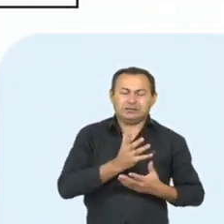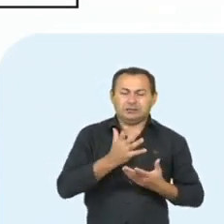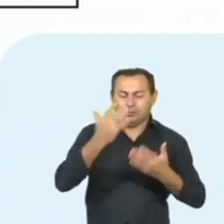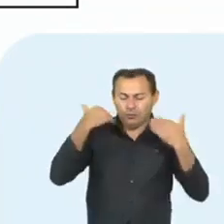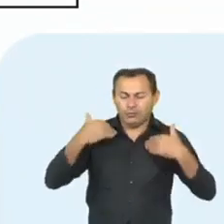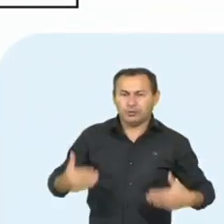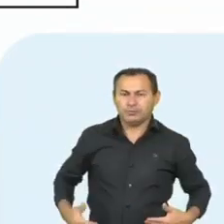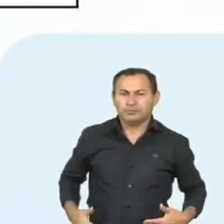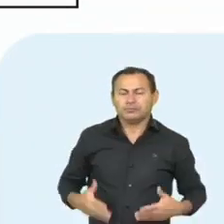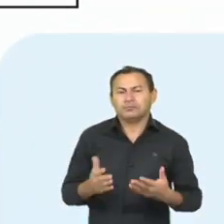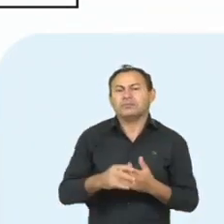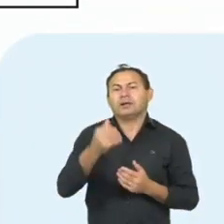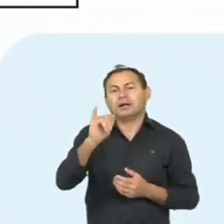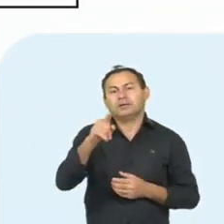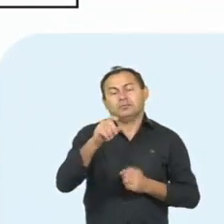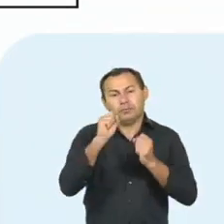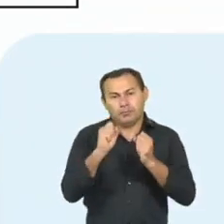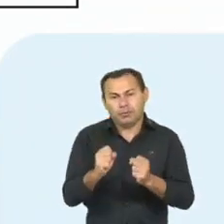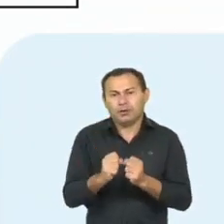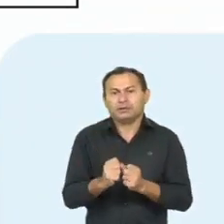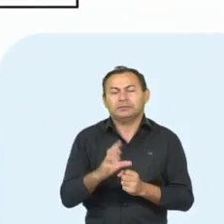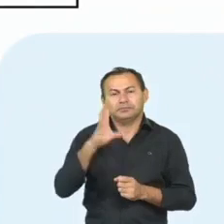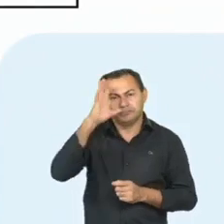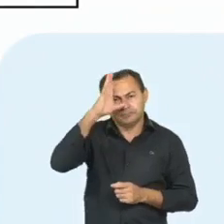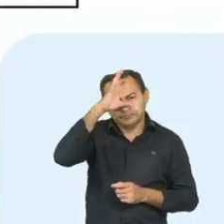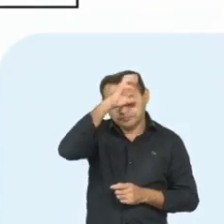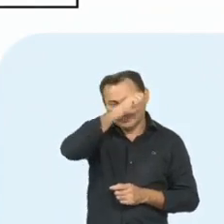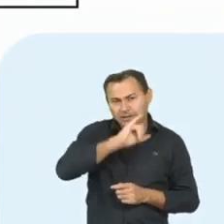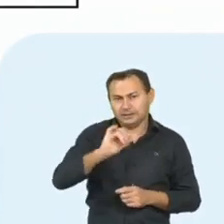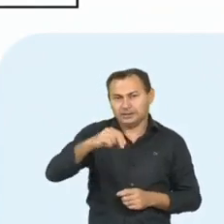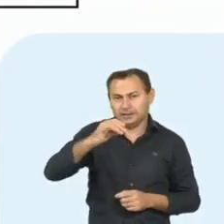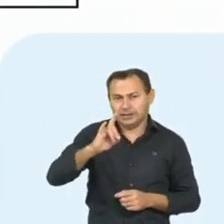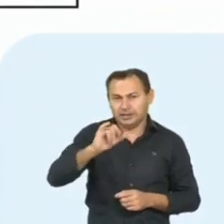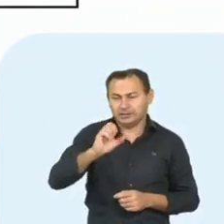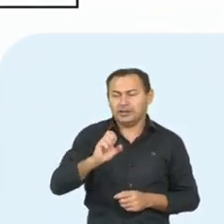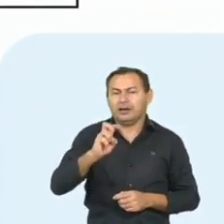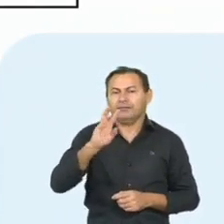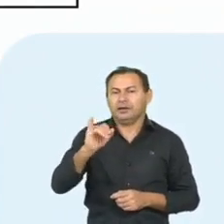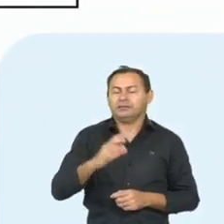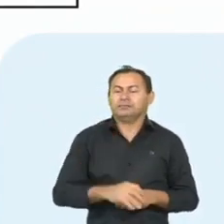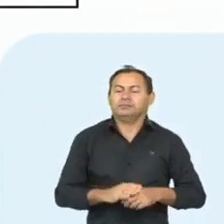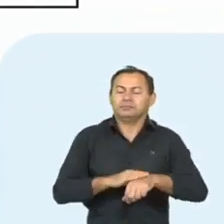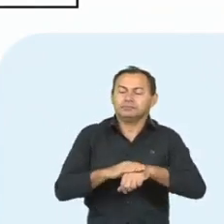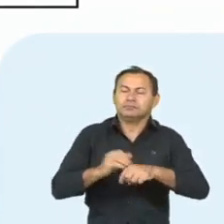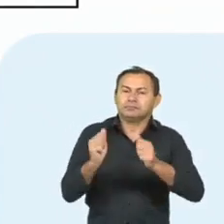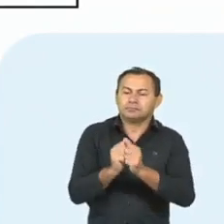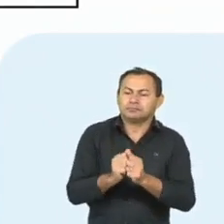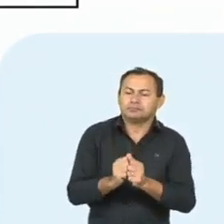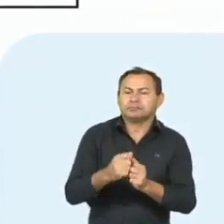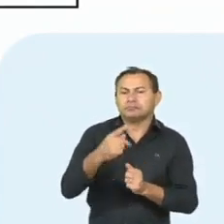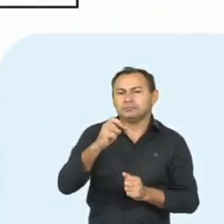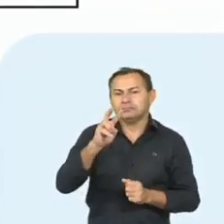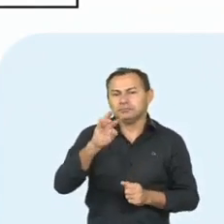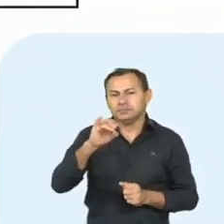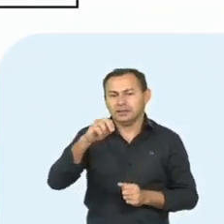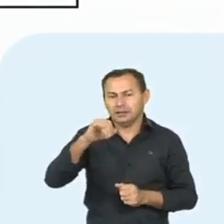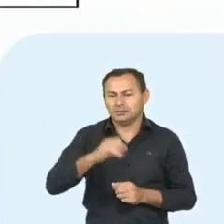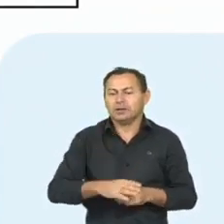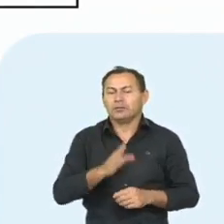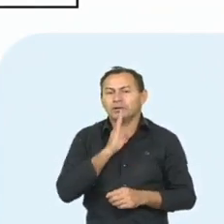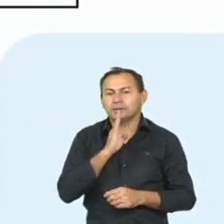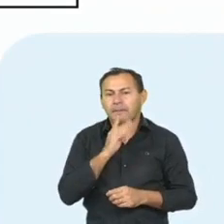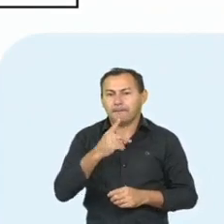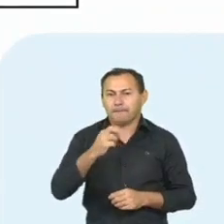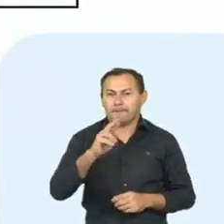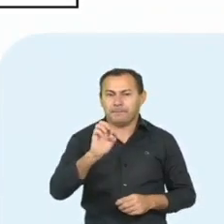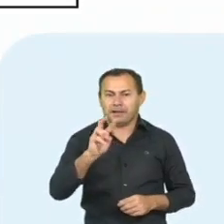Tá? E aí você pode compreender a incidência, né? Ela vai conversar bastante com a prevalência, sendo conhecida como a